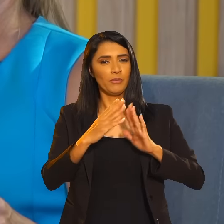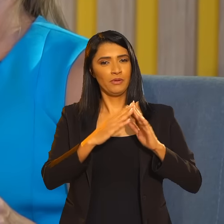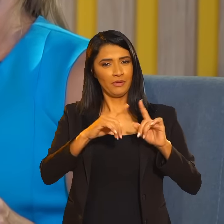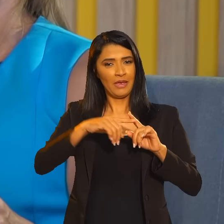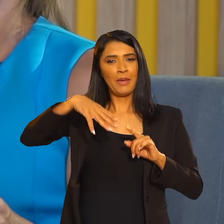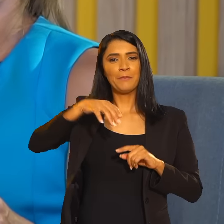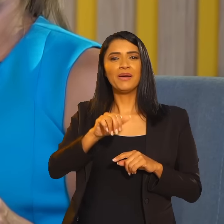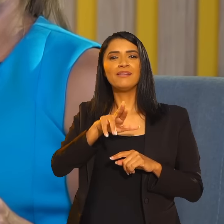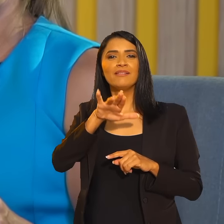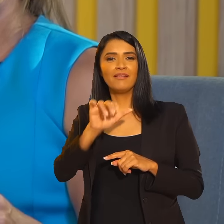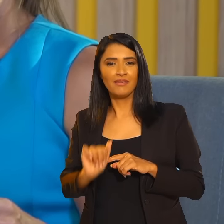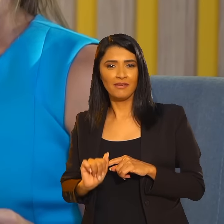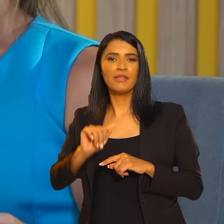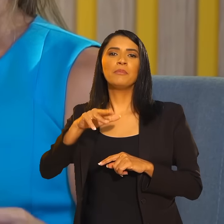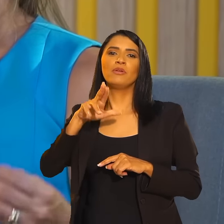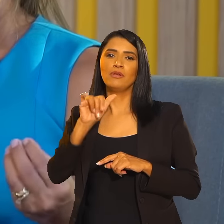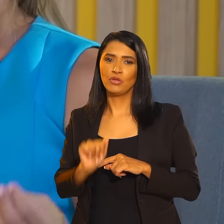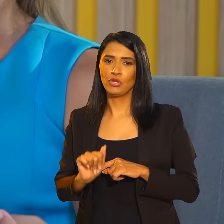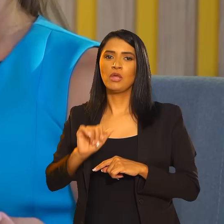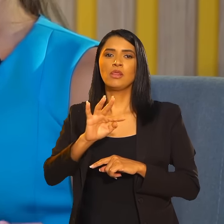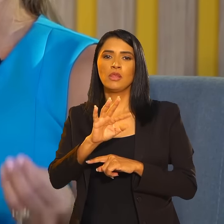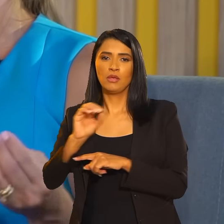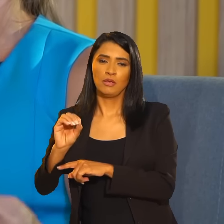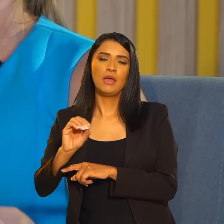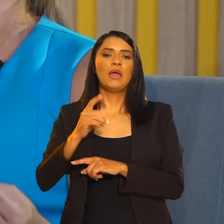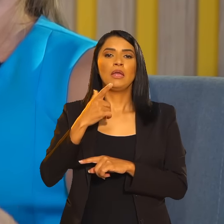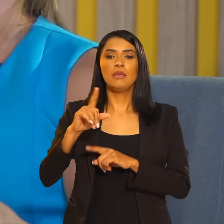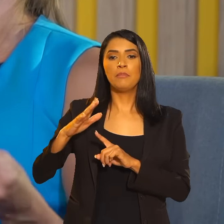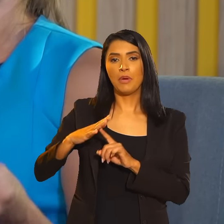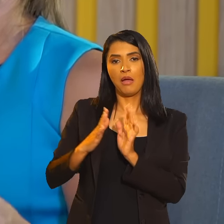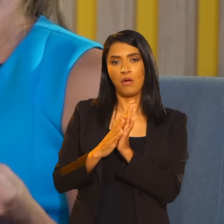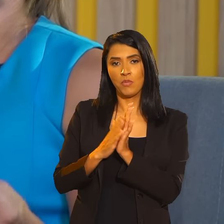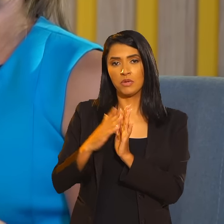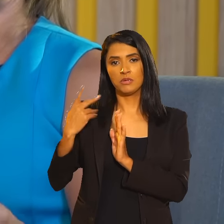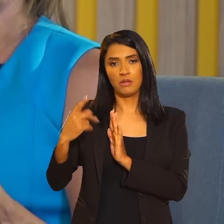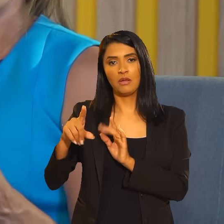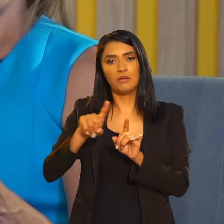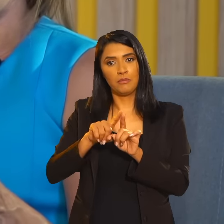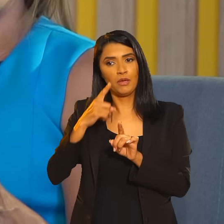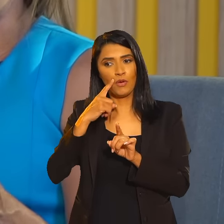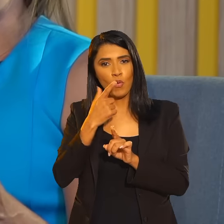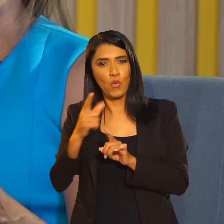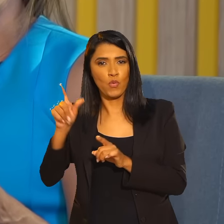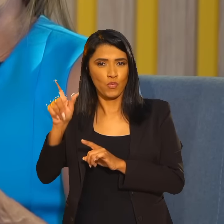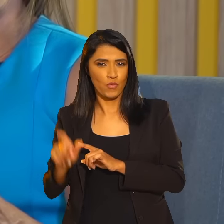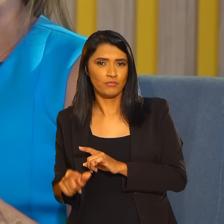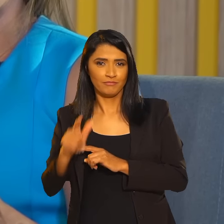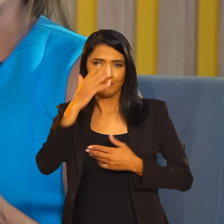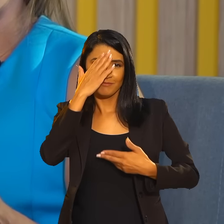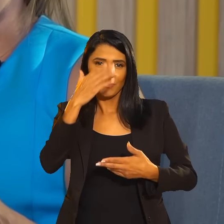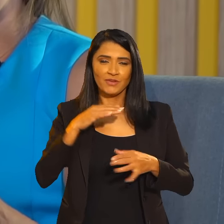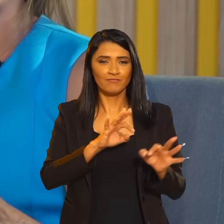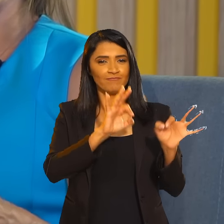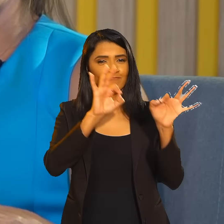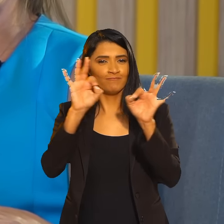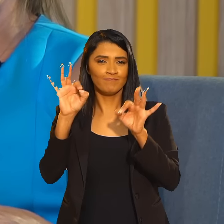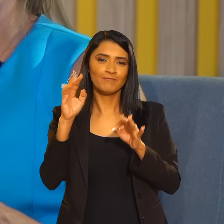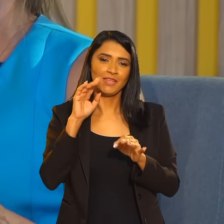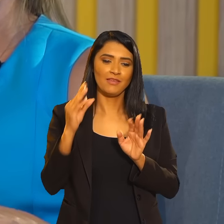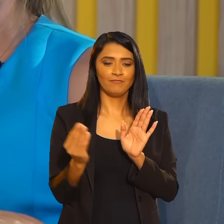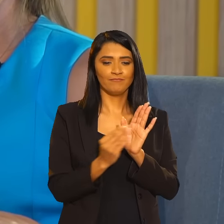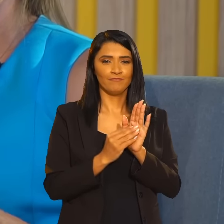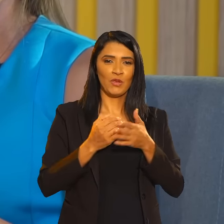de Maurilândia, no Tocantins, e a Renilda, que acompanha a gente de Palmas, também no Tocantins. Muito obrigada a vocês por acompanharem, por